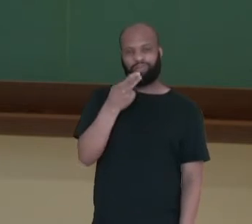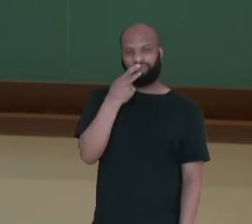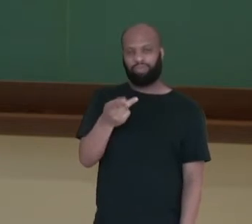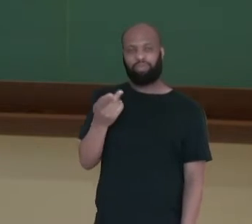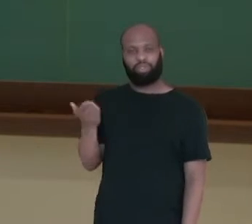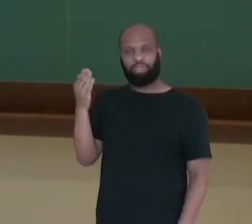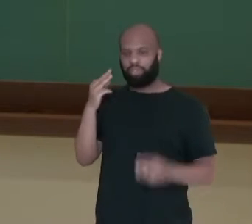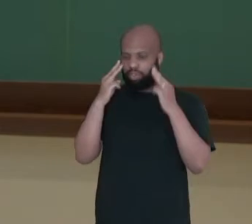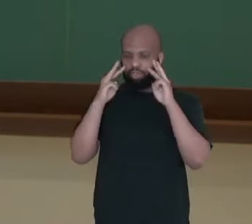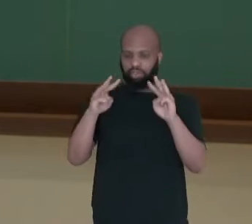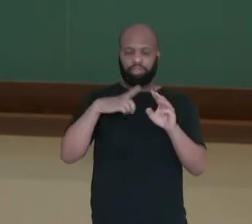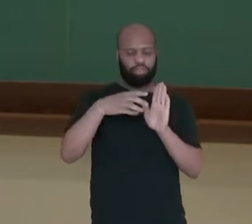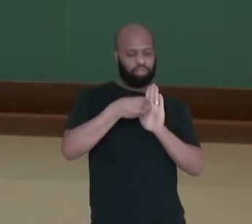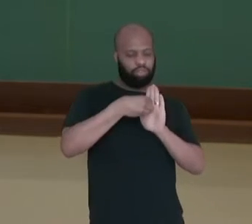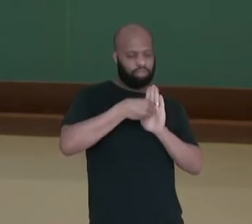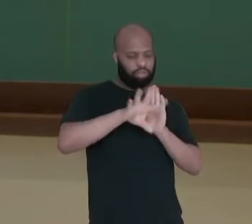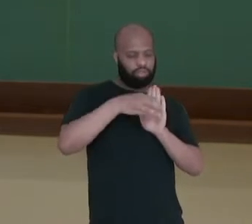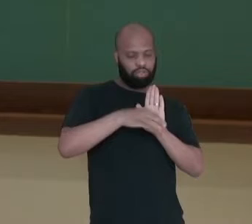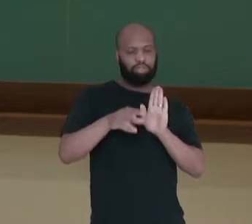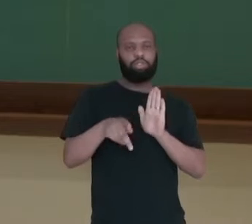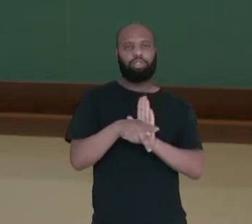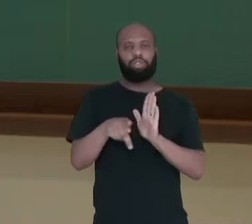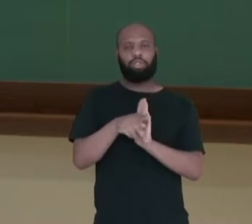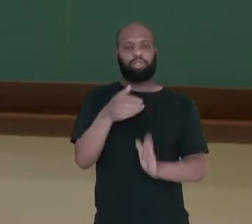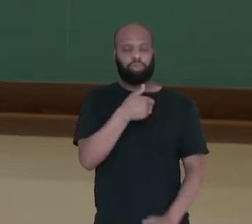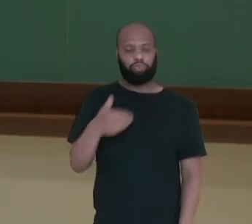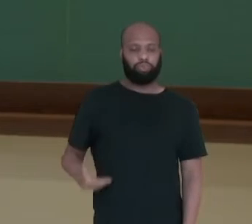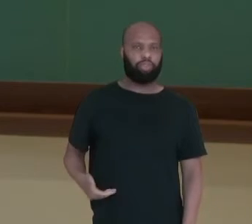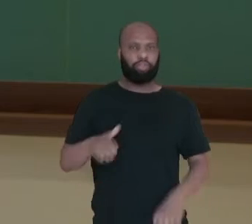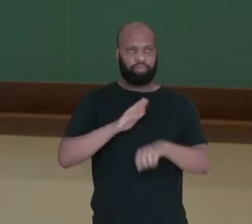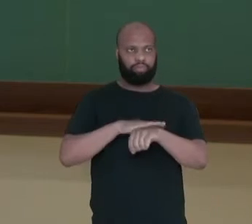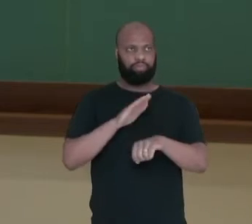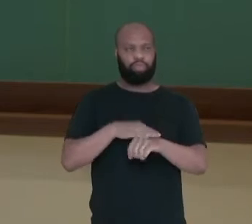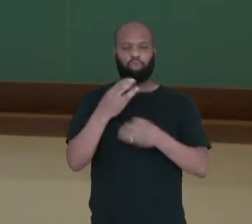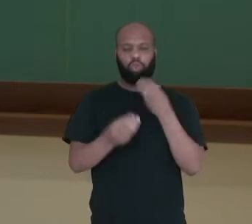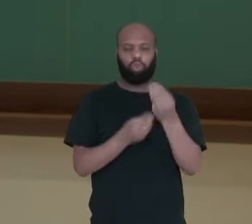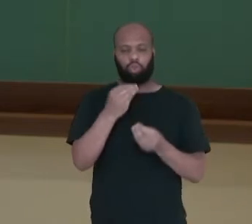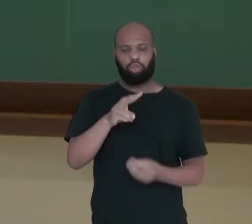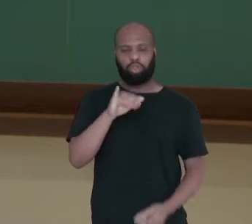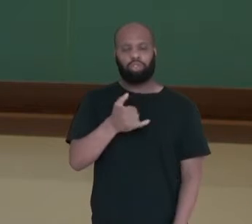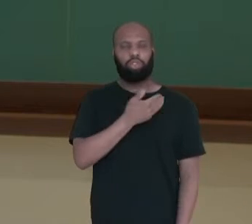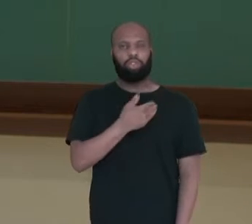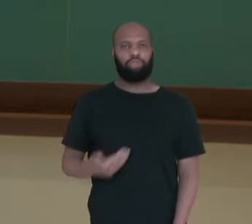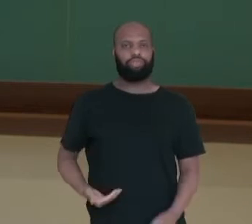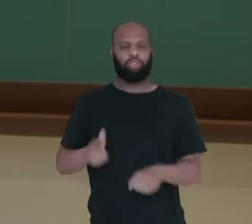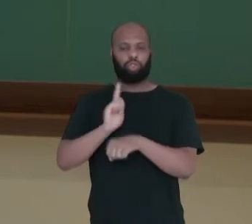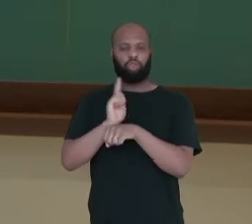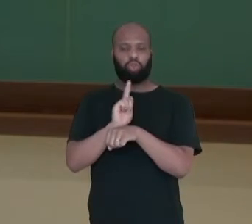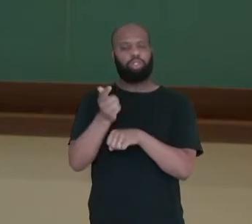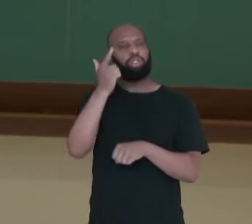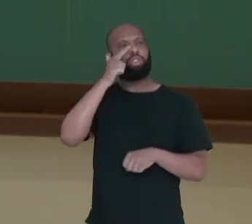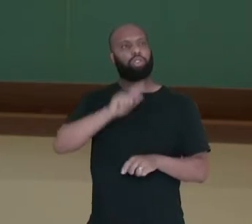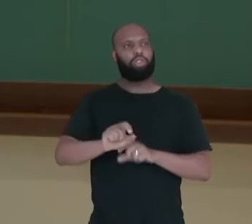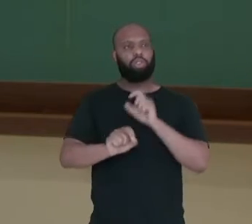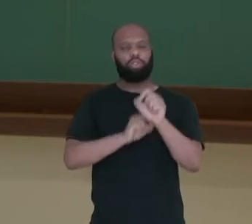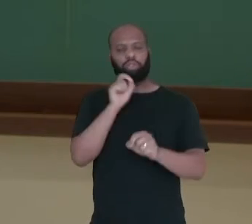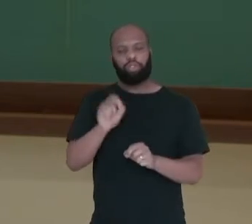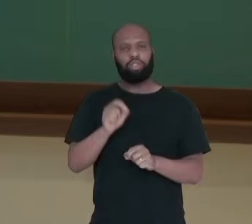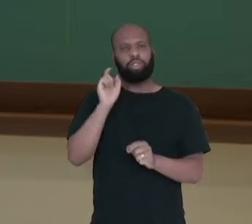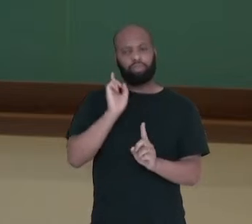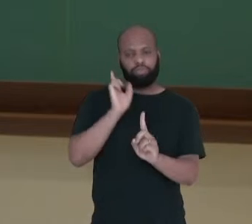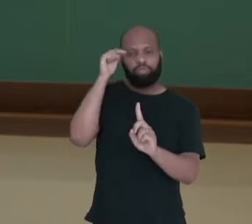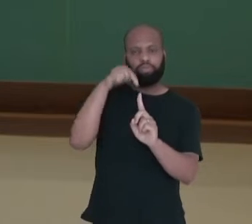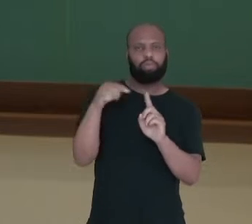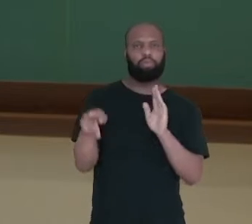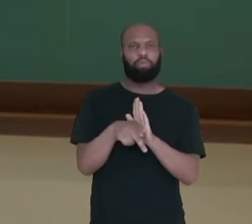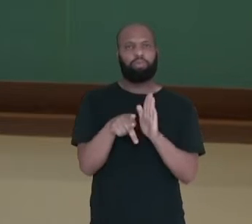estava dando orientações ao governante de como ele deveria agir para cumprir a